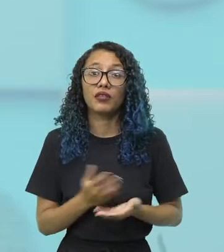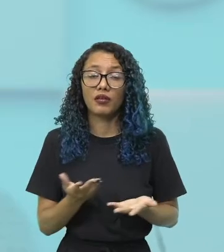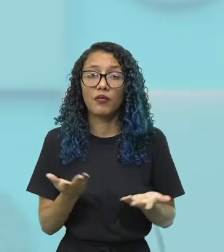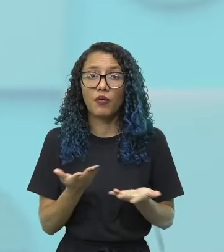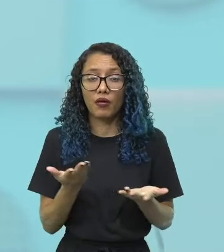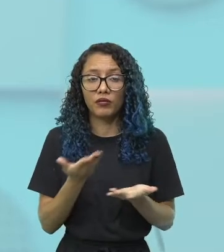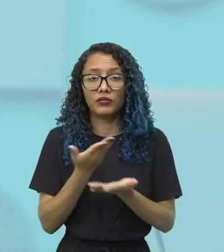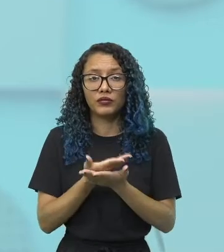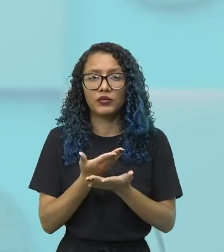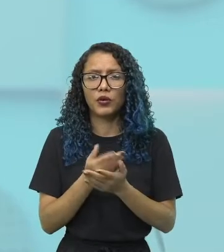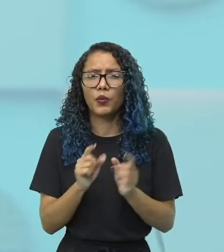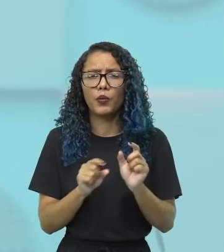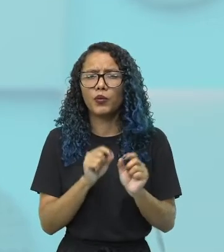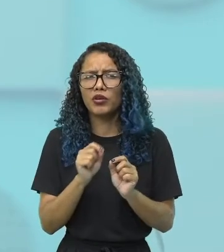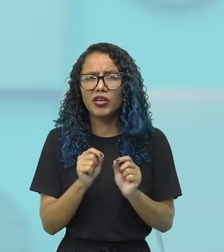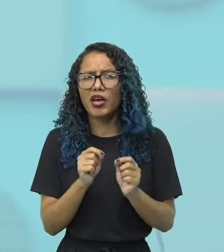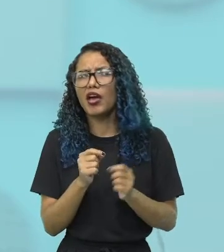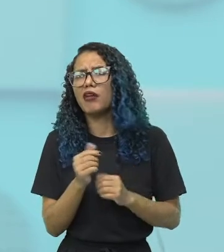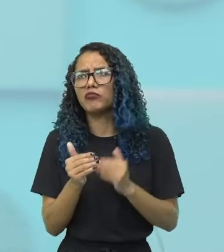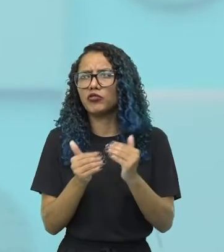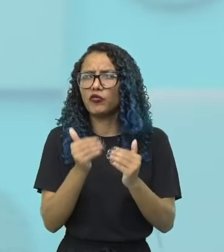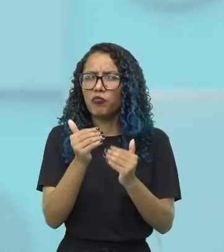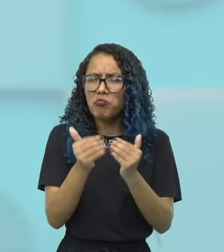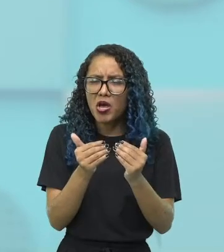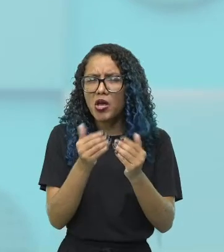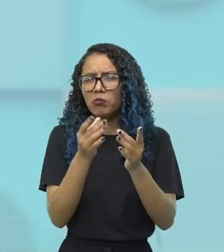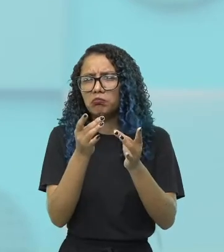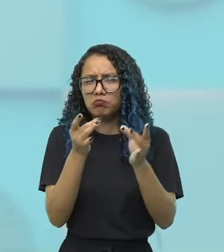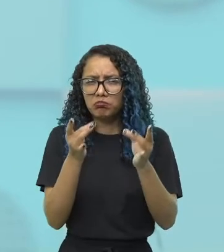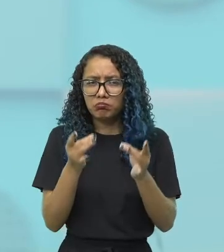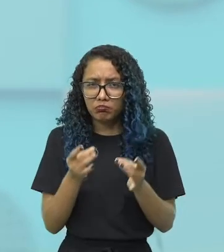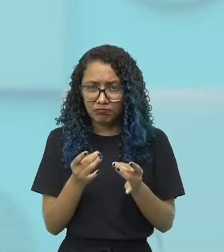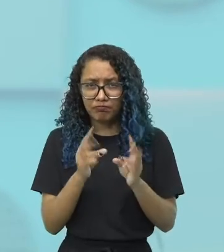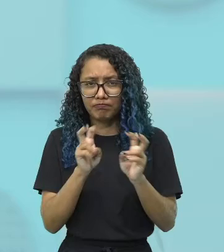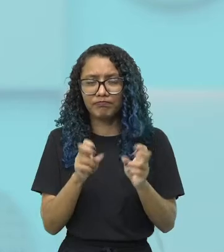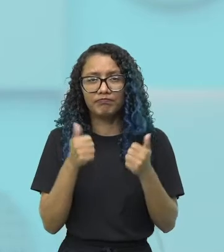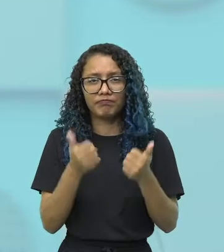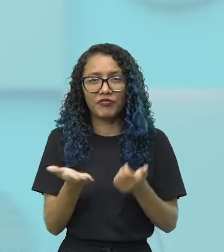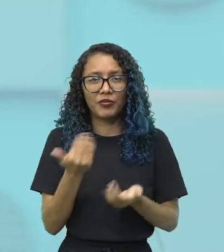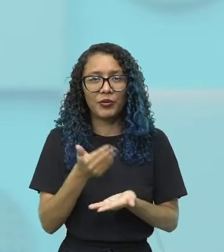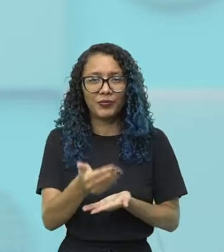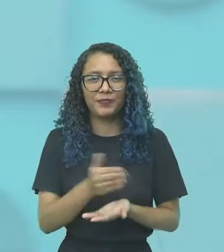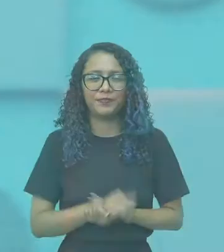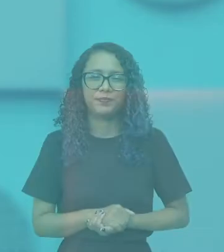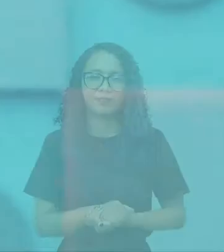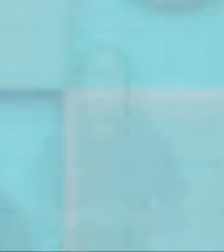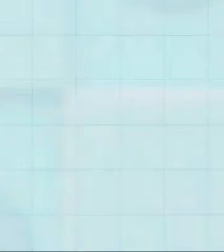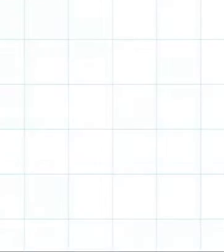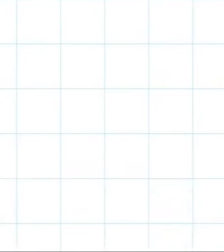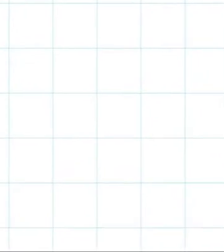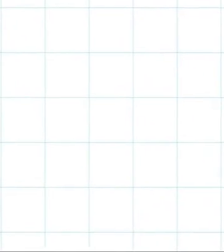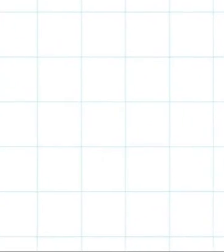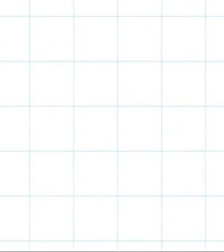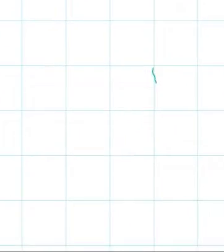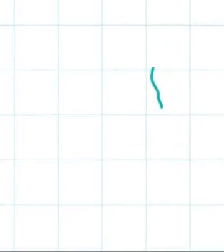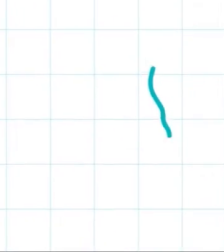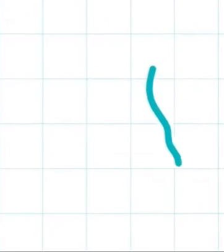então aí o que é essa progressão temática, né, dentro dos nossos textos. Vamos à nossa aula.